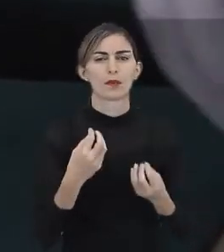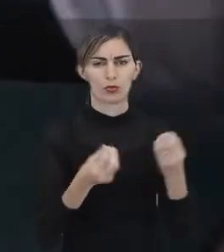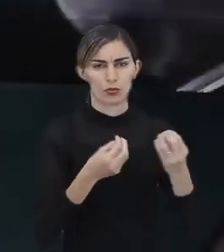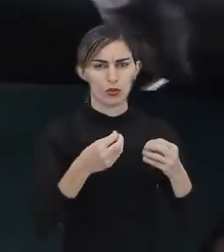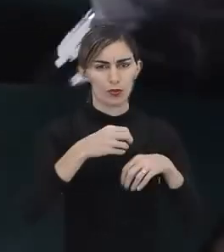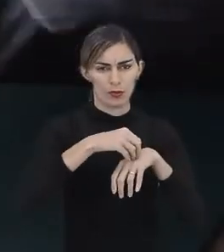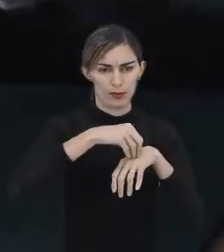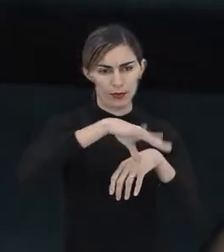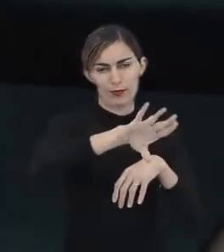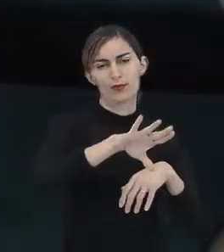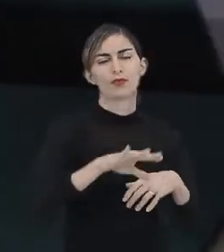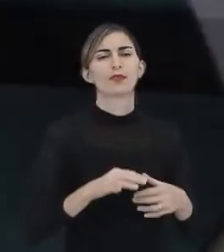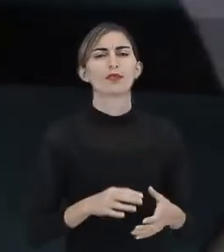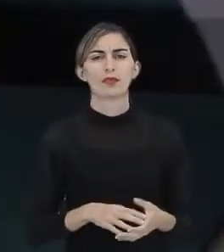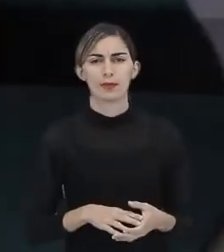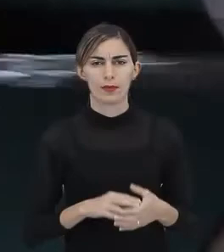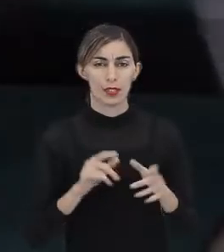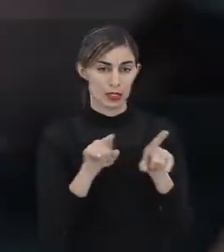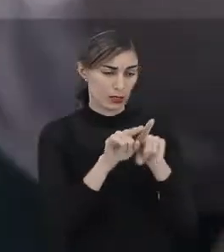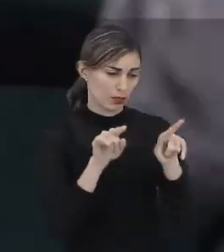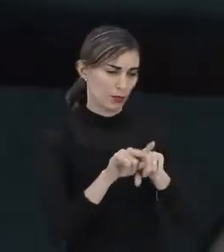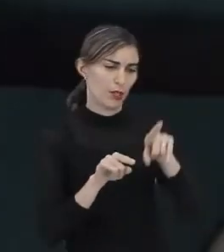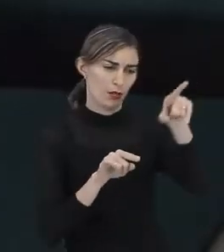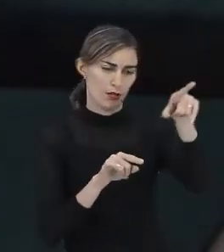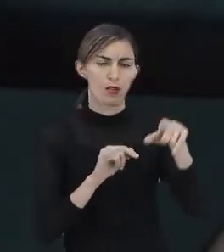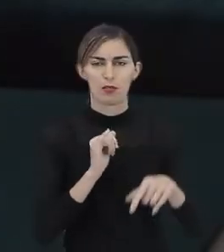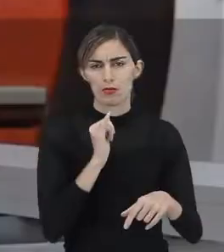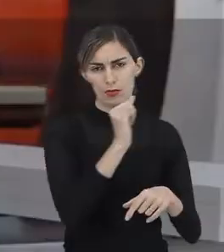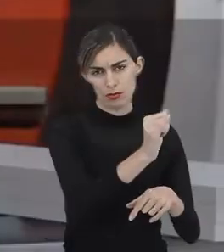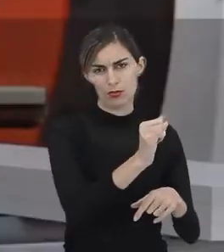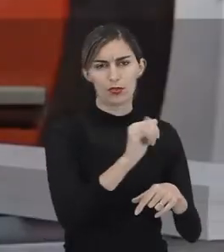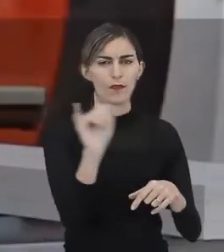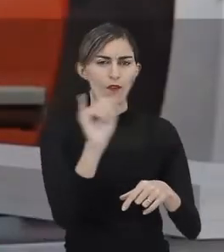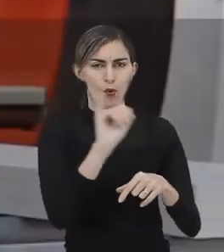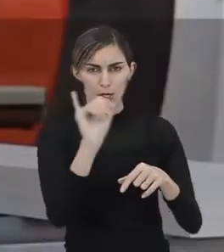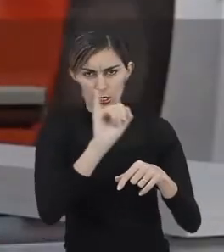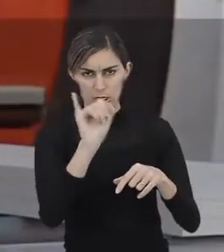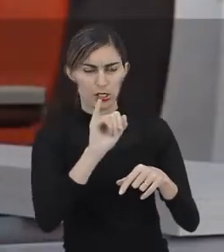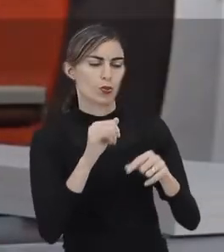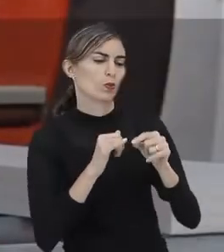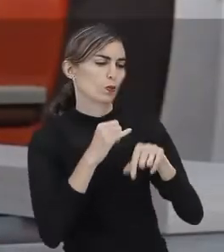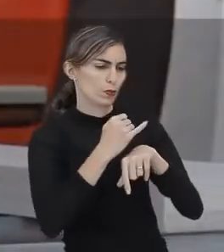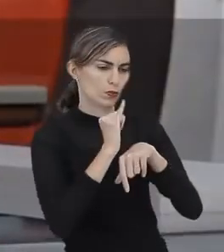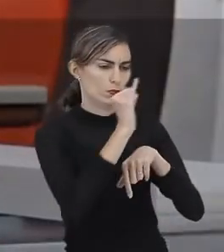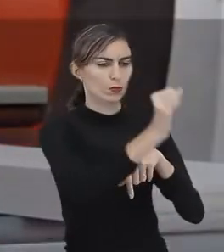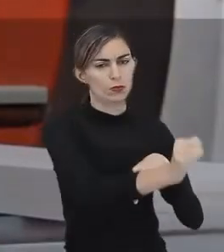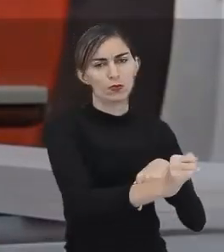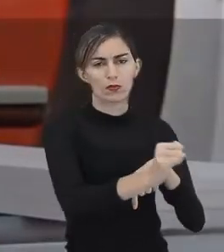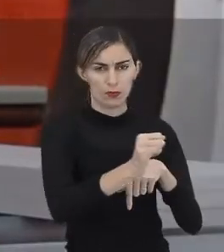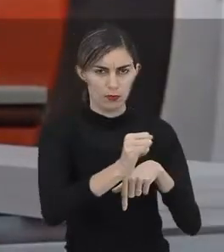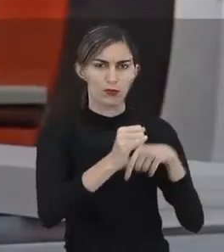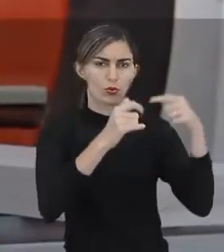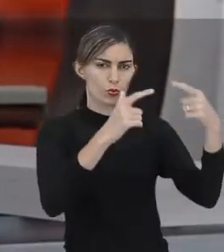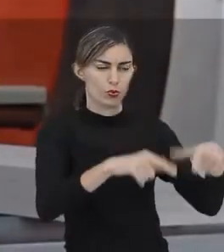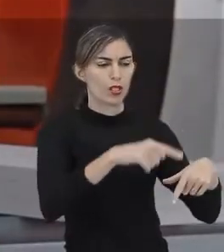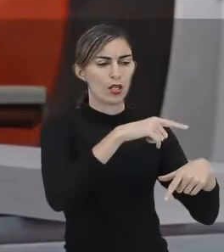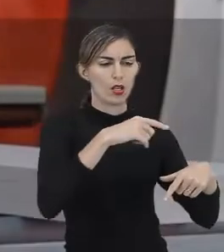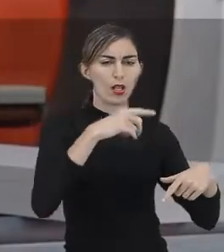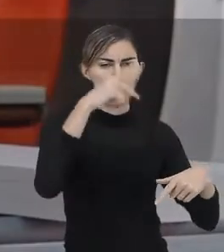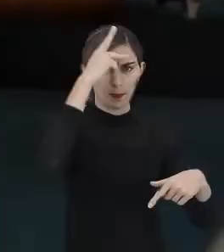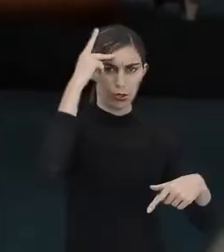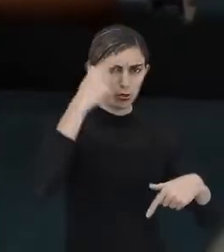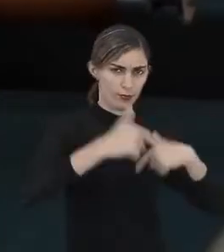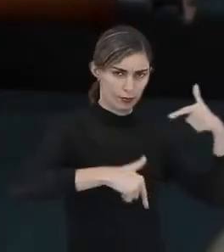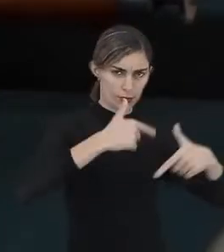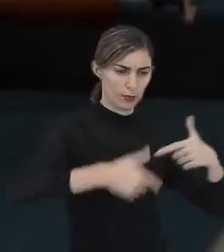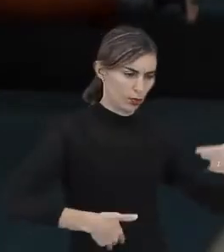para o centro de usinagem. Ele também recebe as informações em rede e o operador só